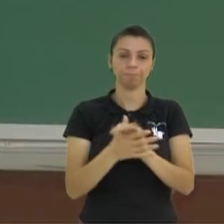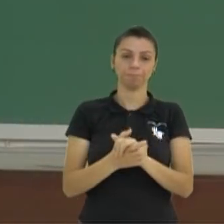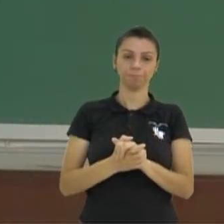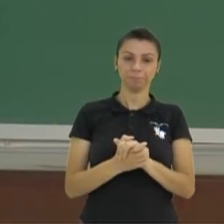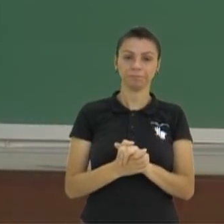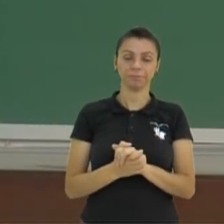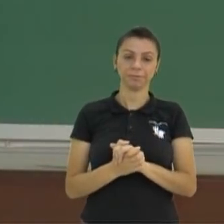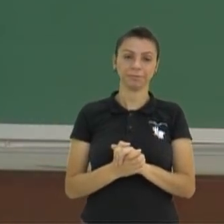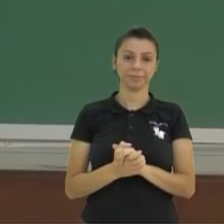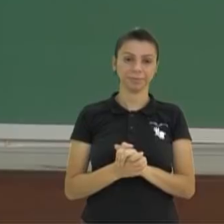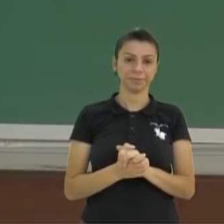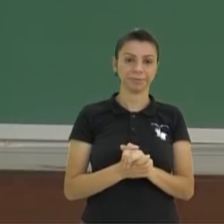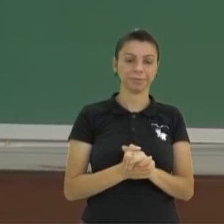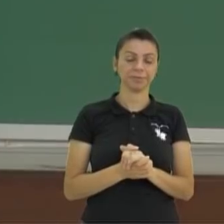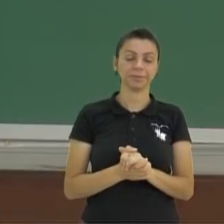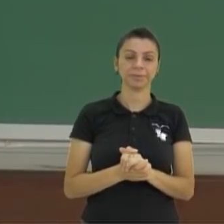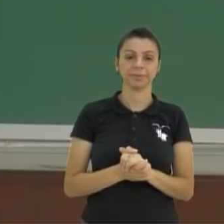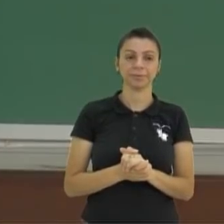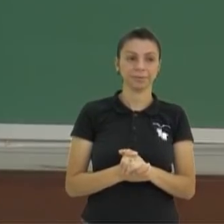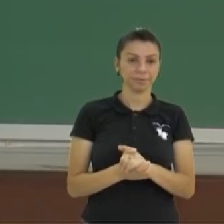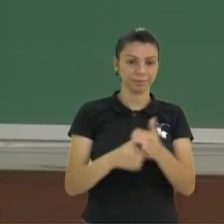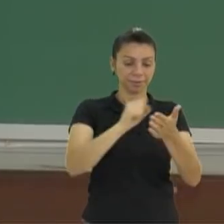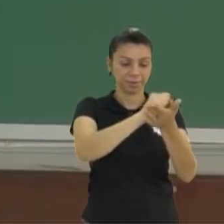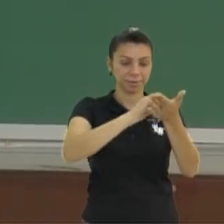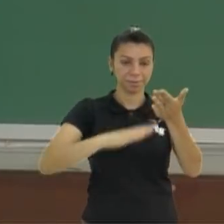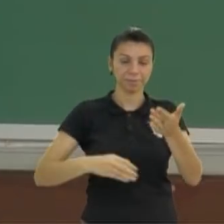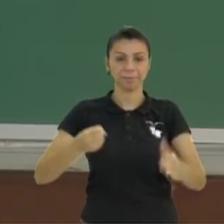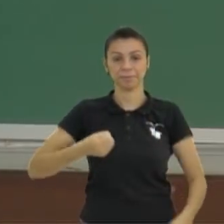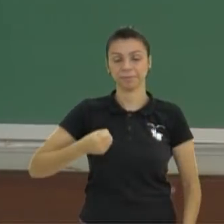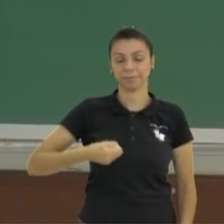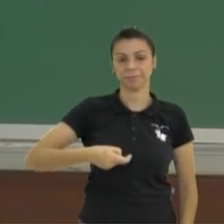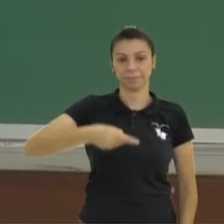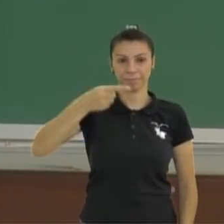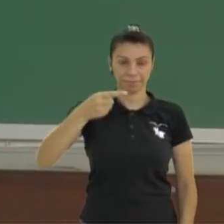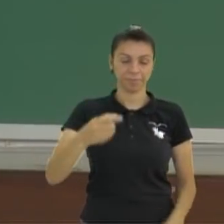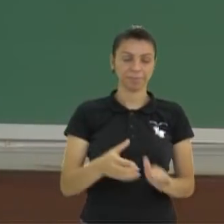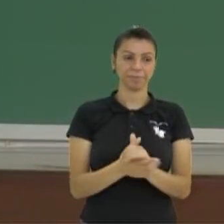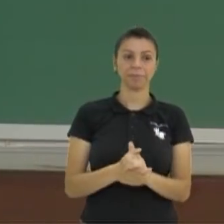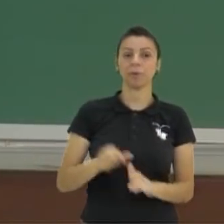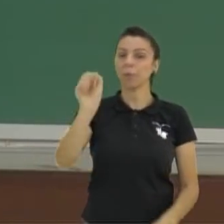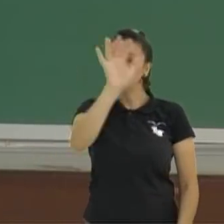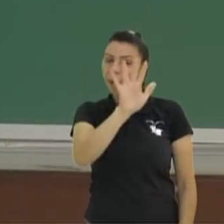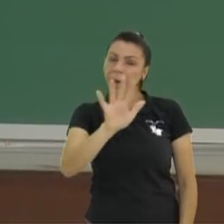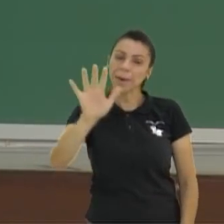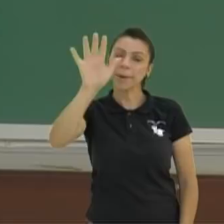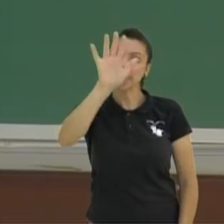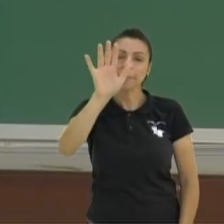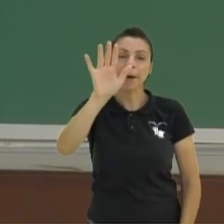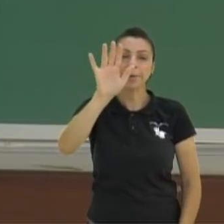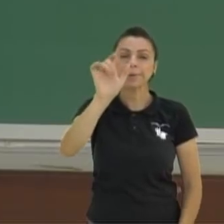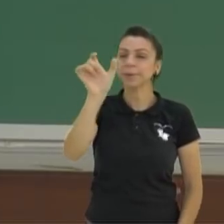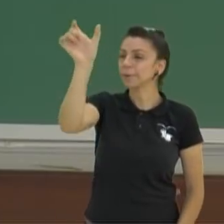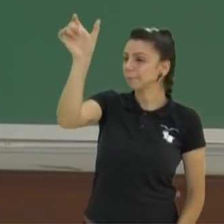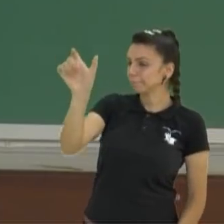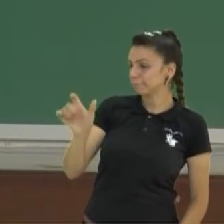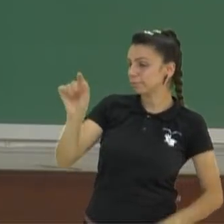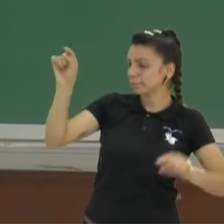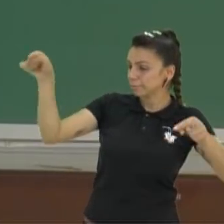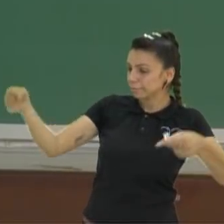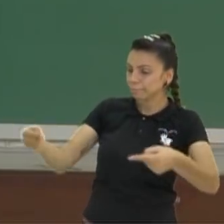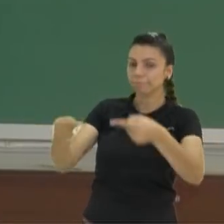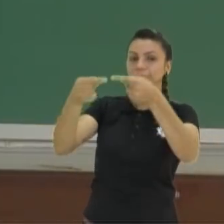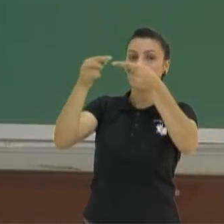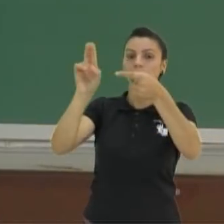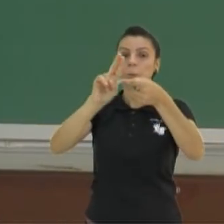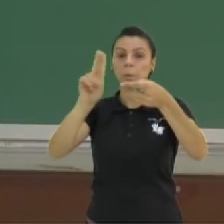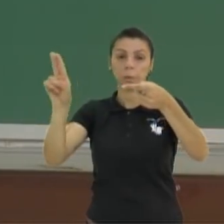bem. Então, atividade número 1. A partir das imagens abaixo, relacione-as com o nome